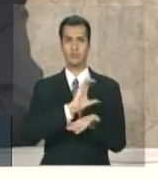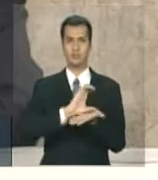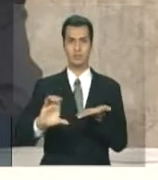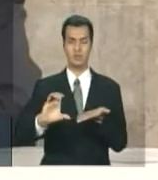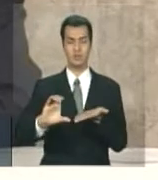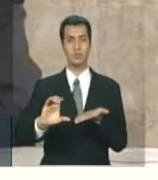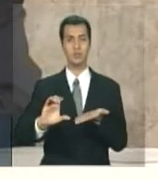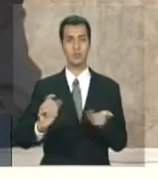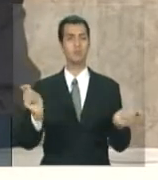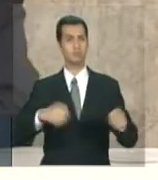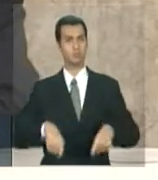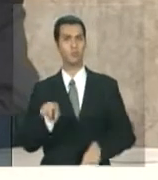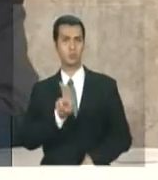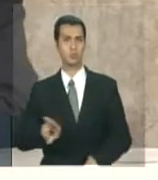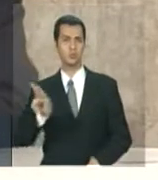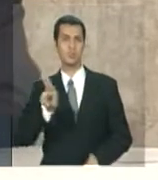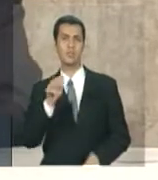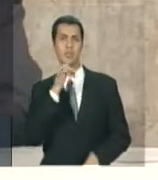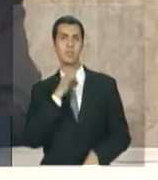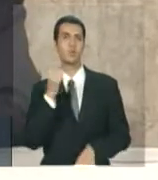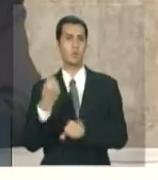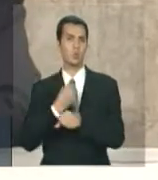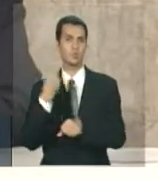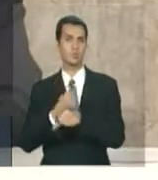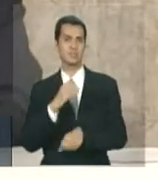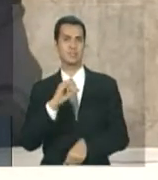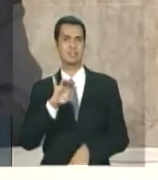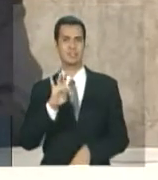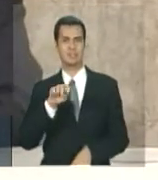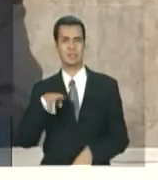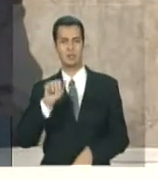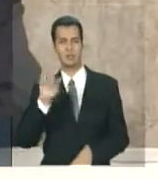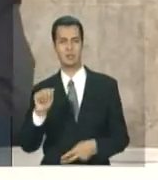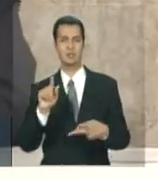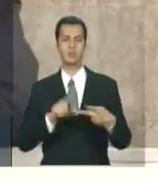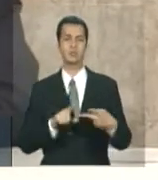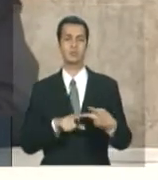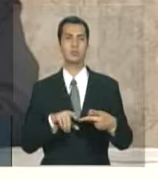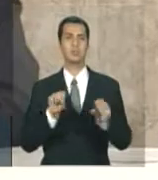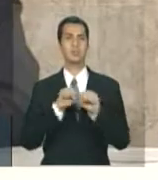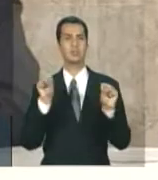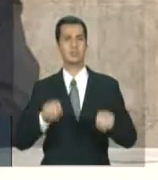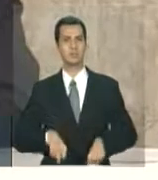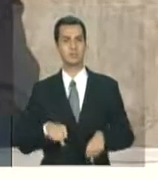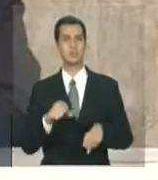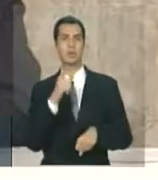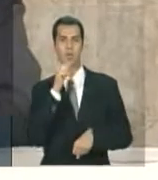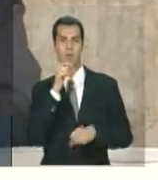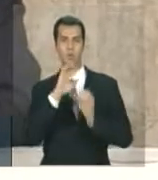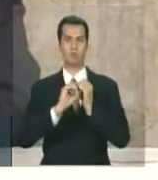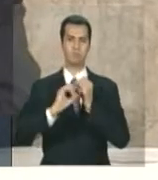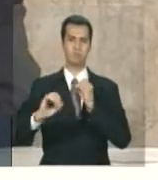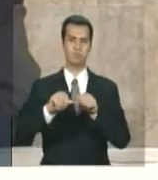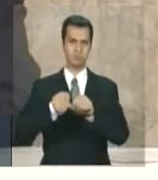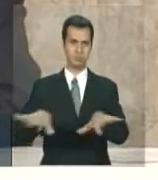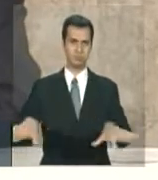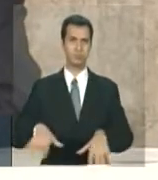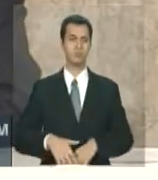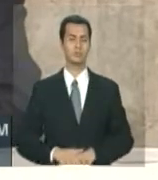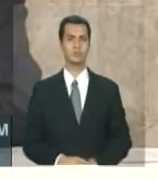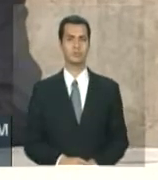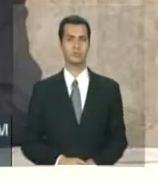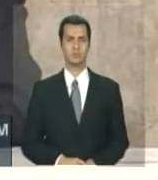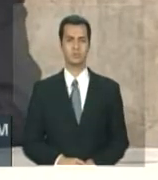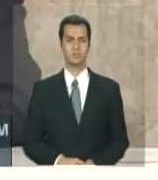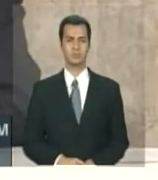ser utilizada para a construção de cisternas, construção de sistemas simplificados de abastecimento. E estamos